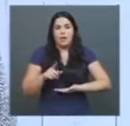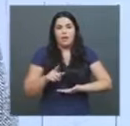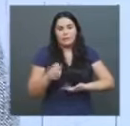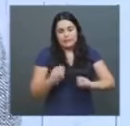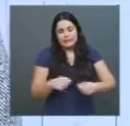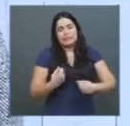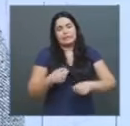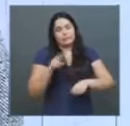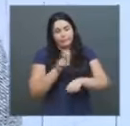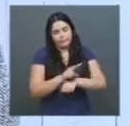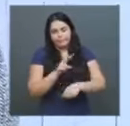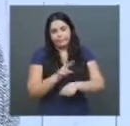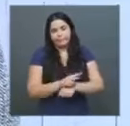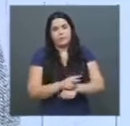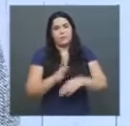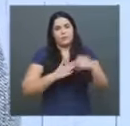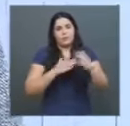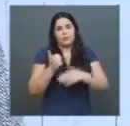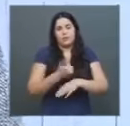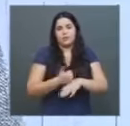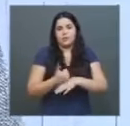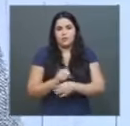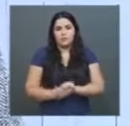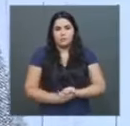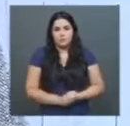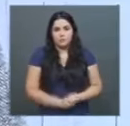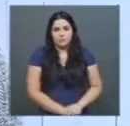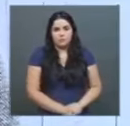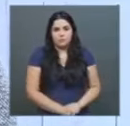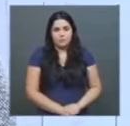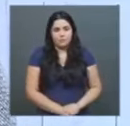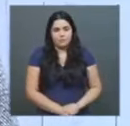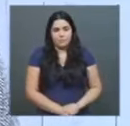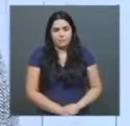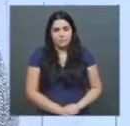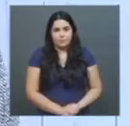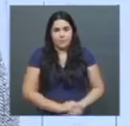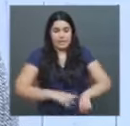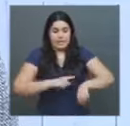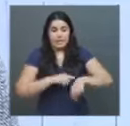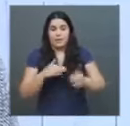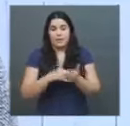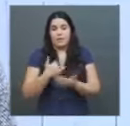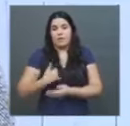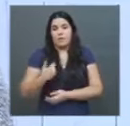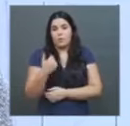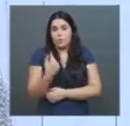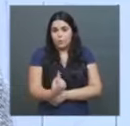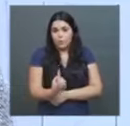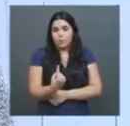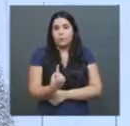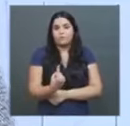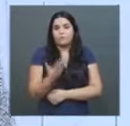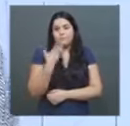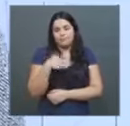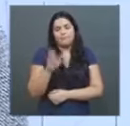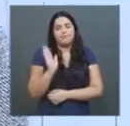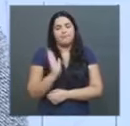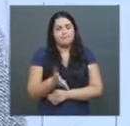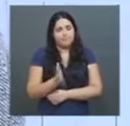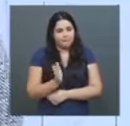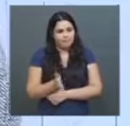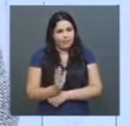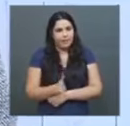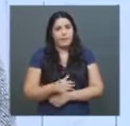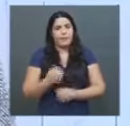maior cuidado dos profissionais de saúde. Esse período, até um ano de idade, a criança já é vulnerável, e até